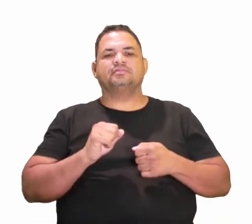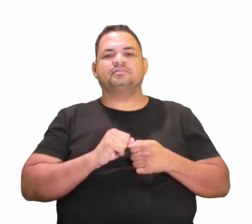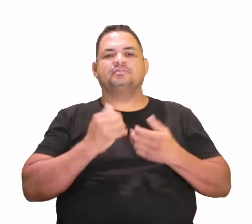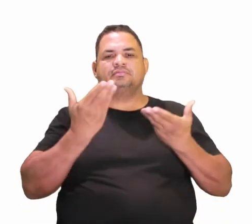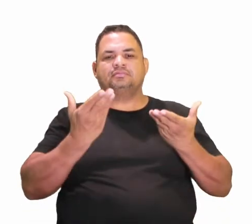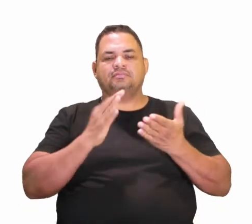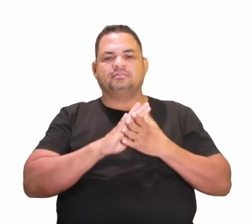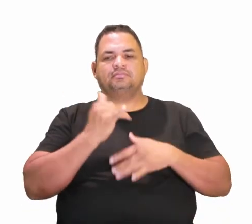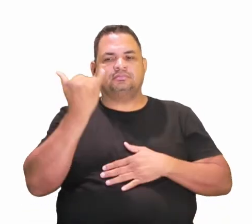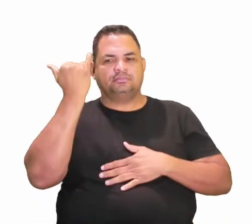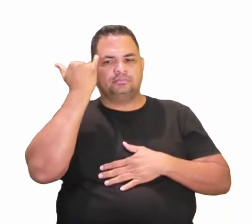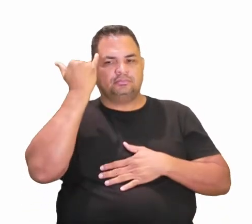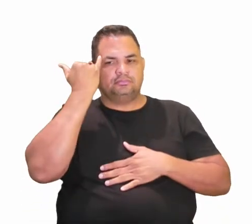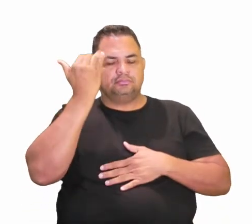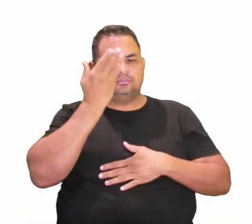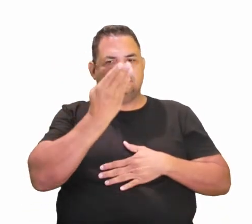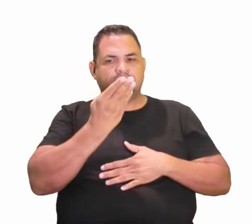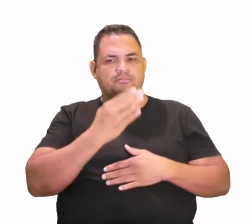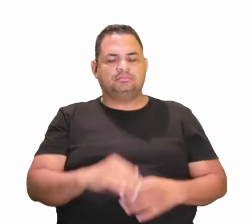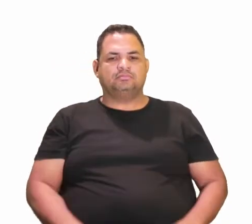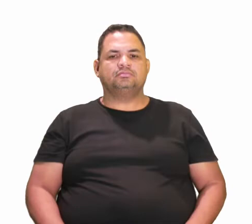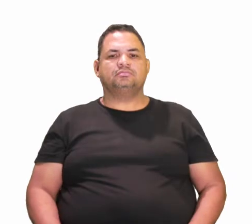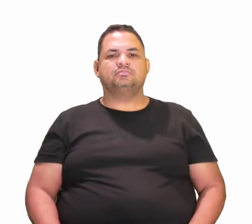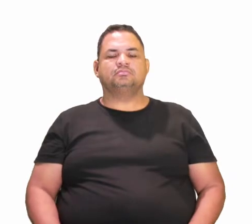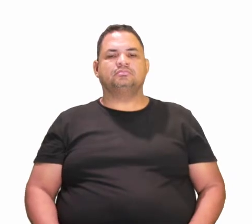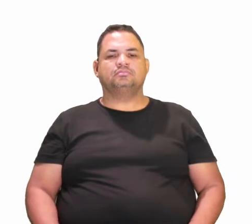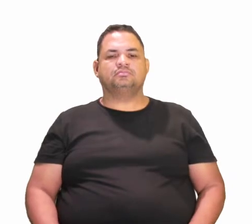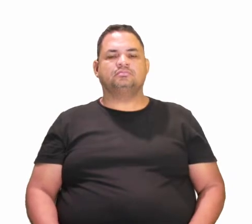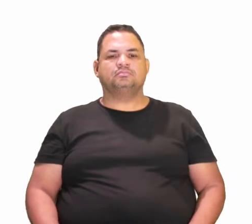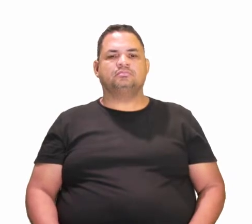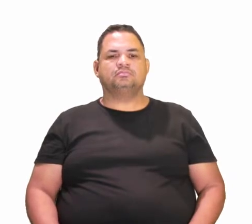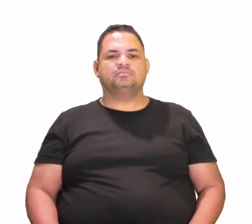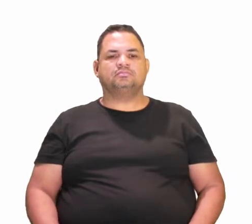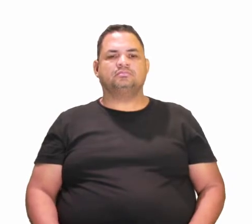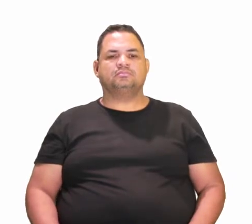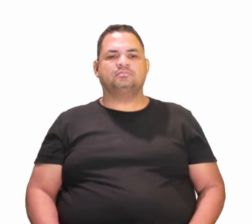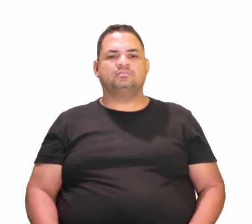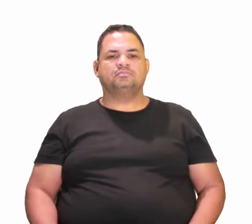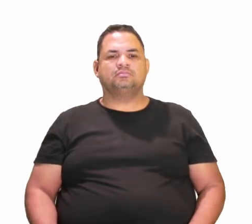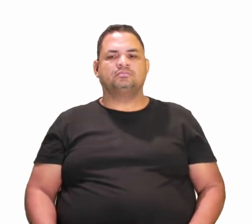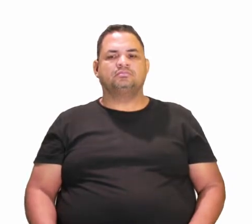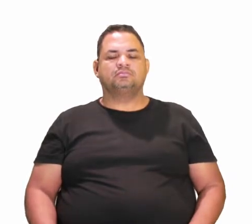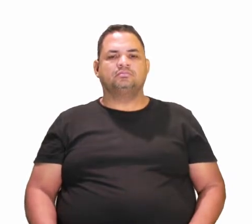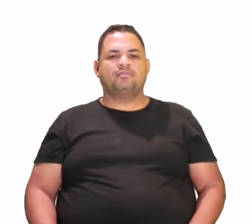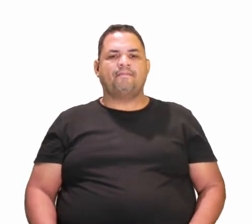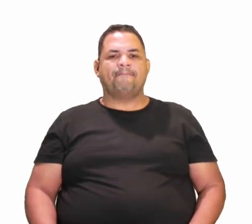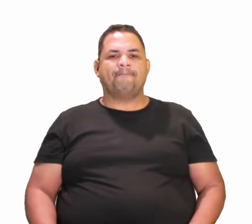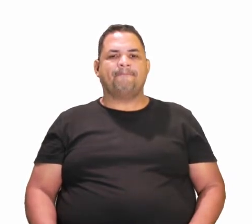nessas informações que estão aparecendo aí para você